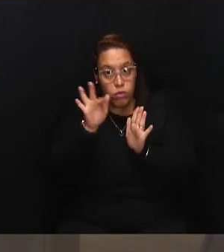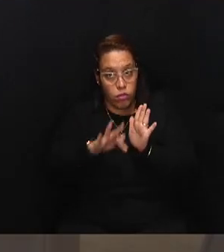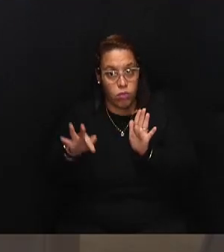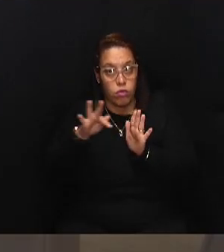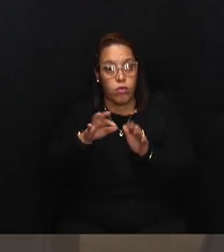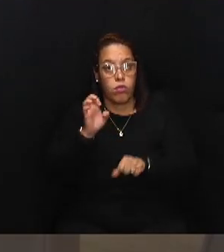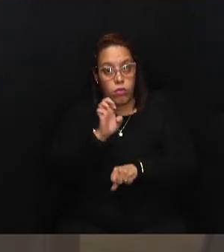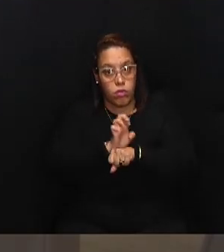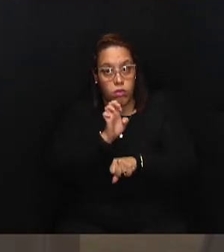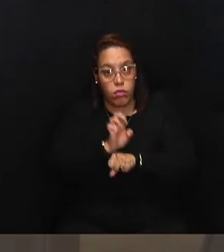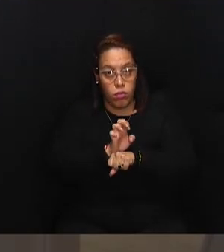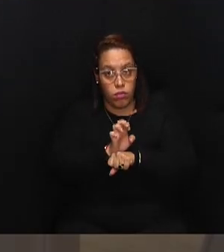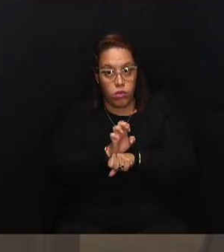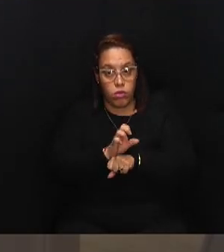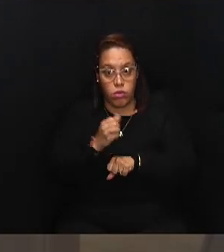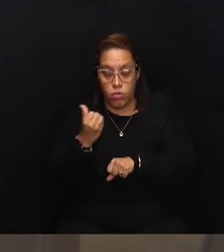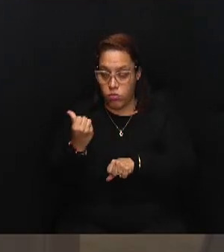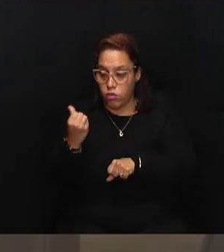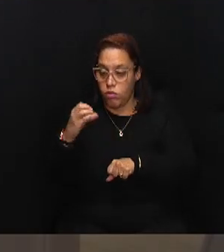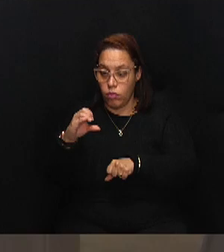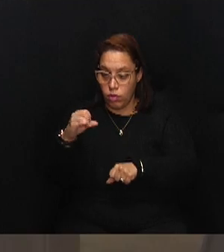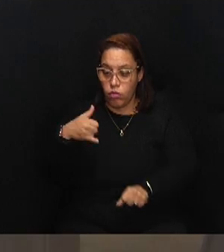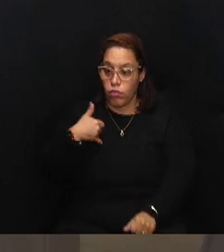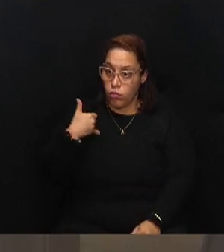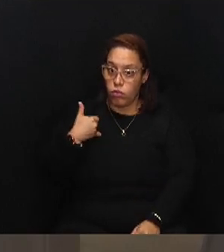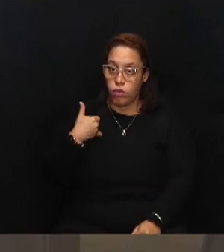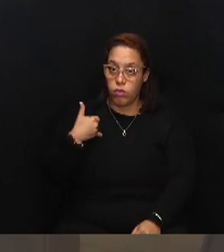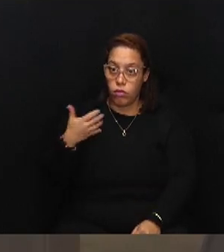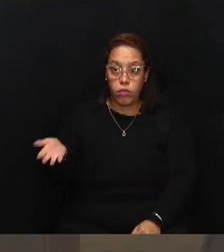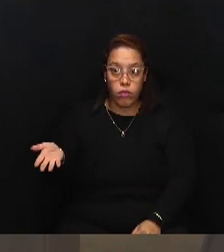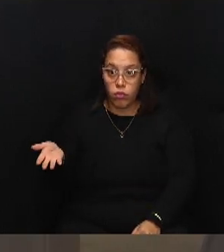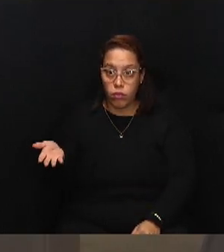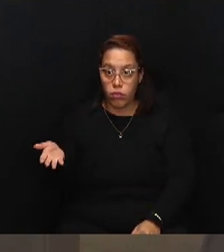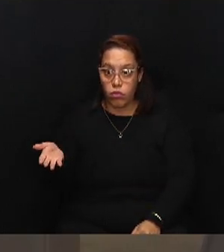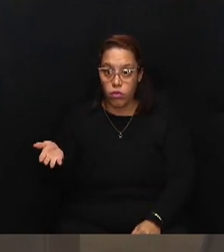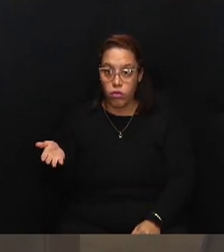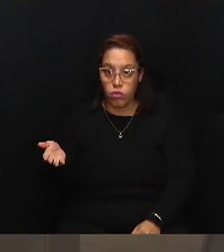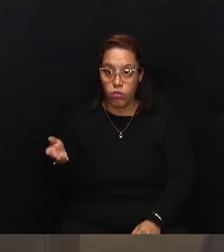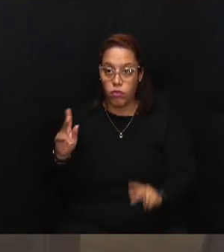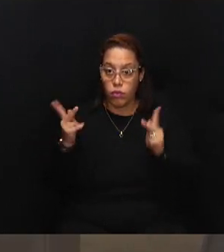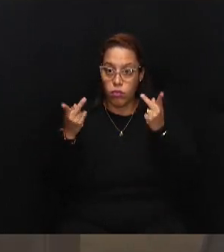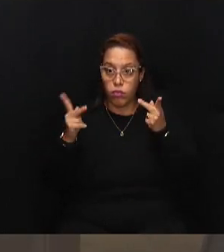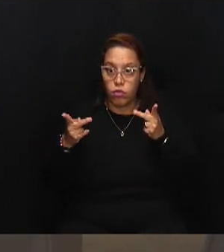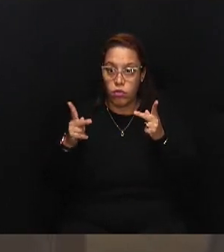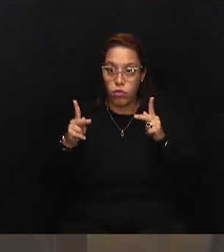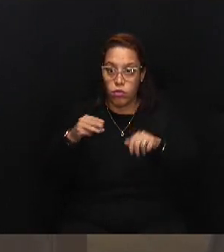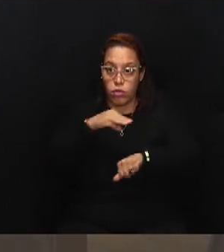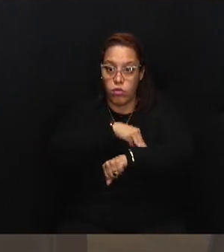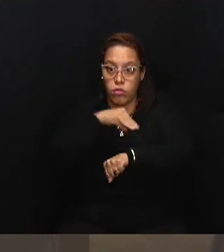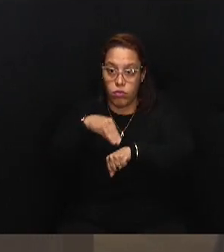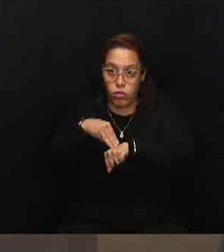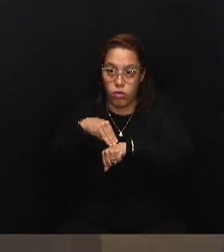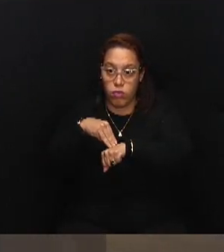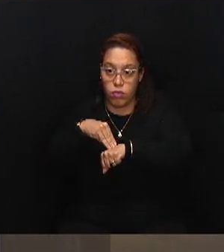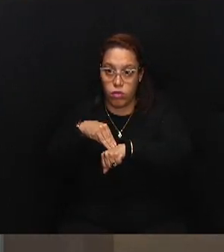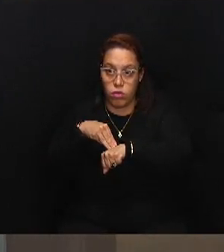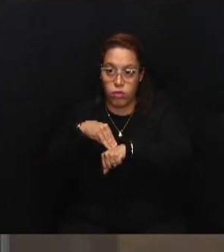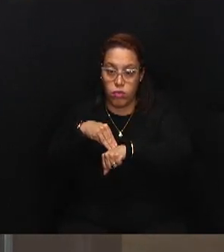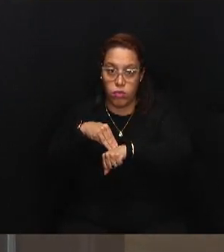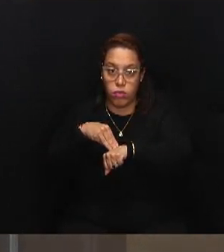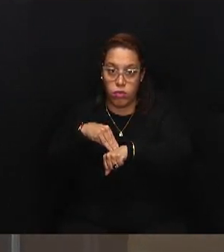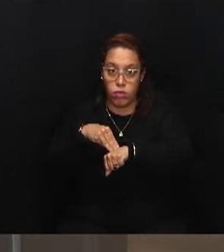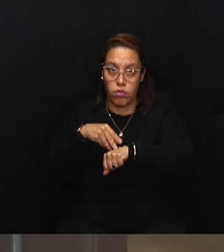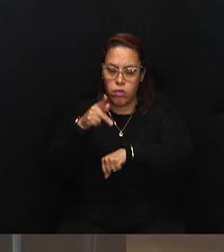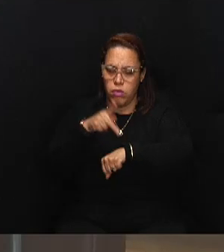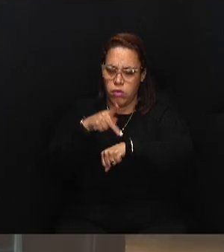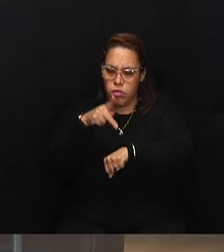lei estadual. 60 anos. A MTU anda na cidade aí, Hortolândia, Montemor, como é que chama lá?